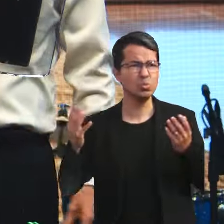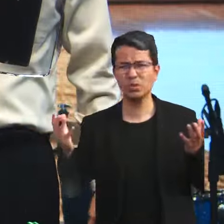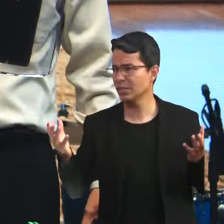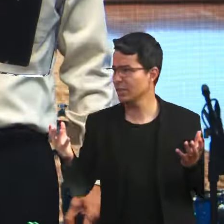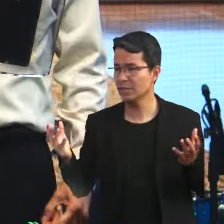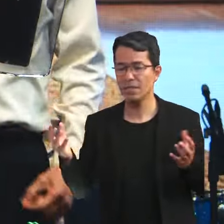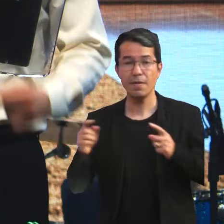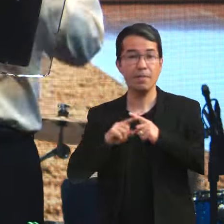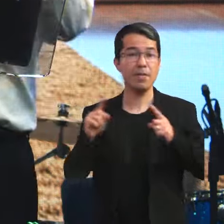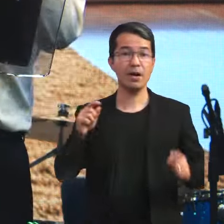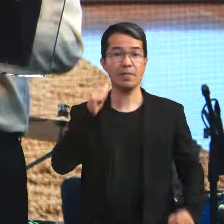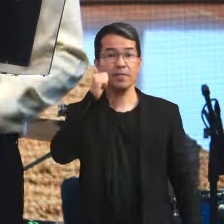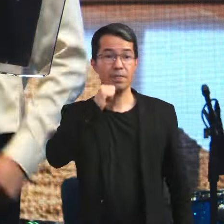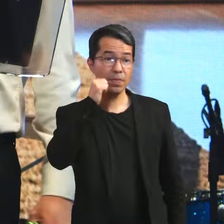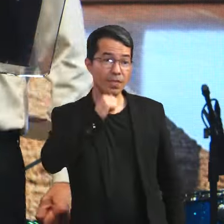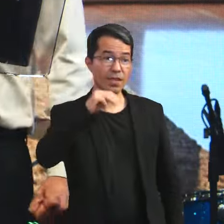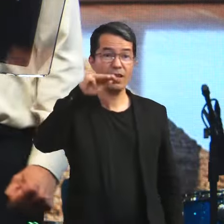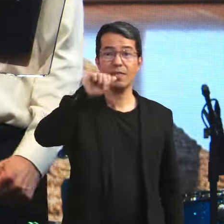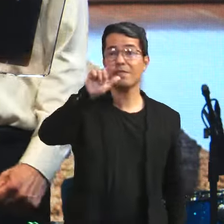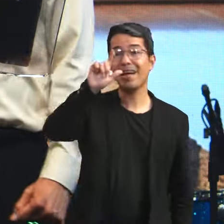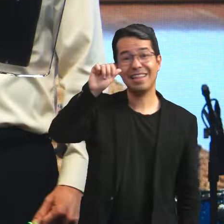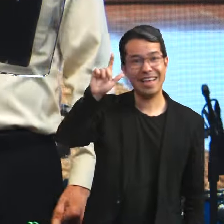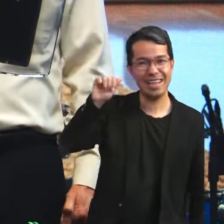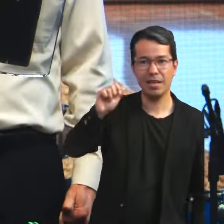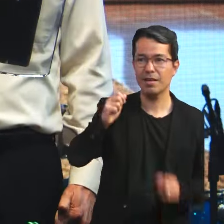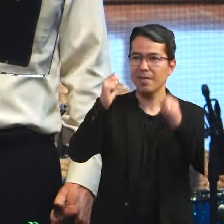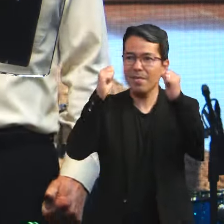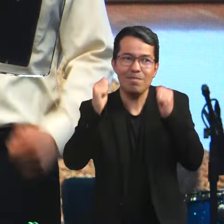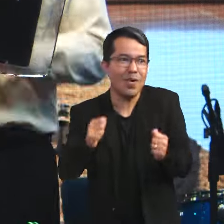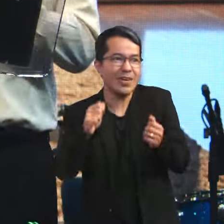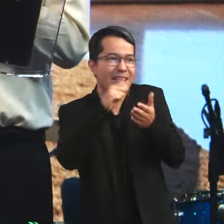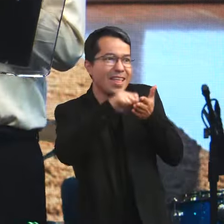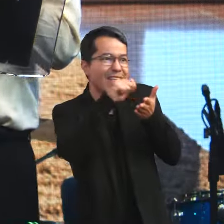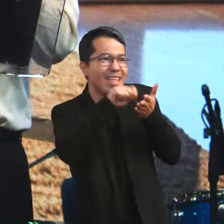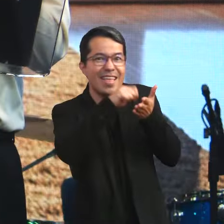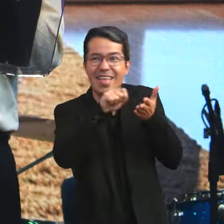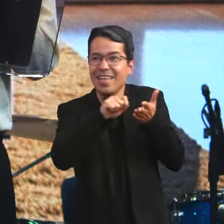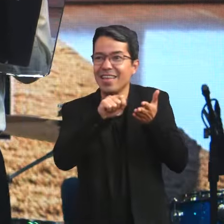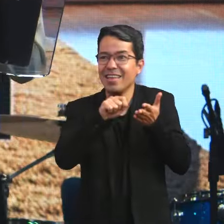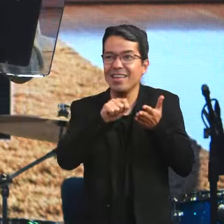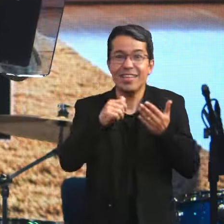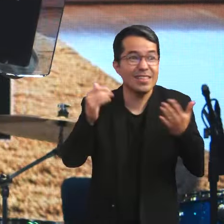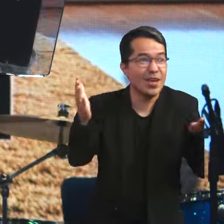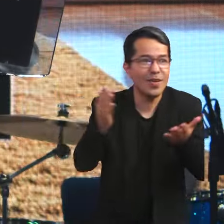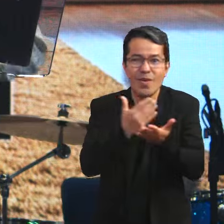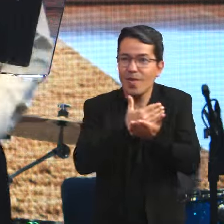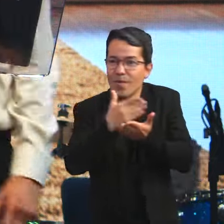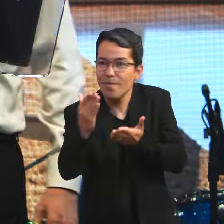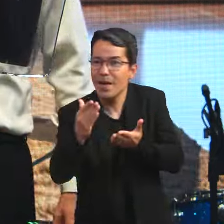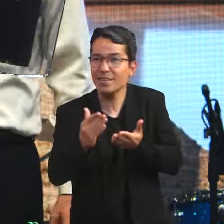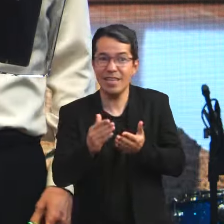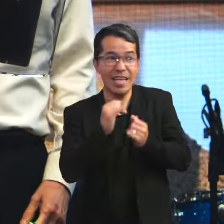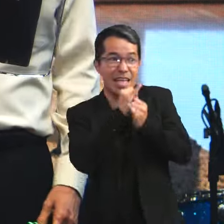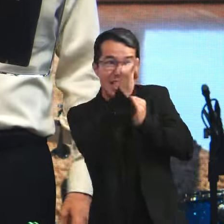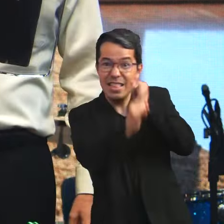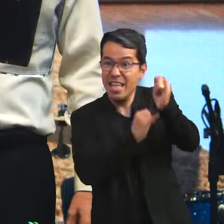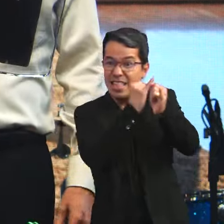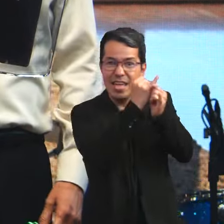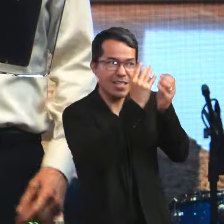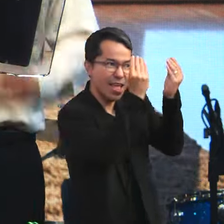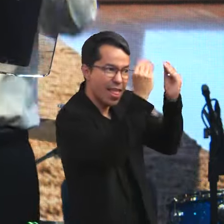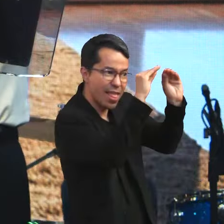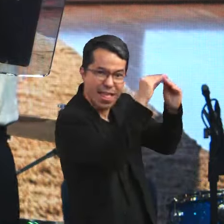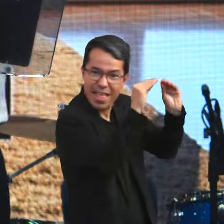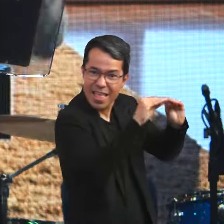mas elha uma Fer que que ela CONSEG escever comeou entãoa come escr